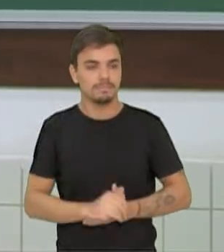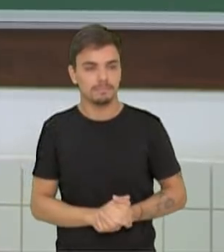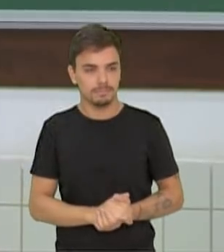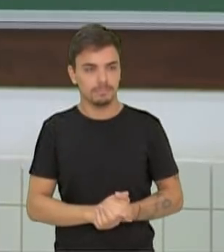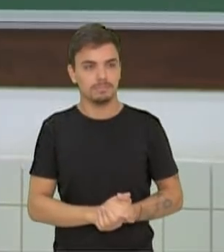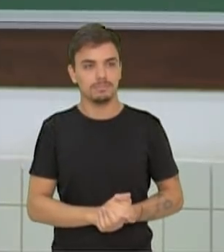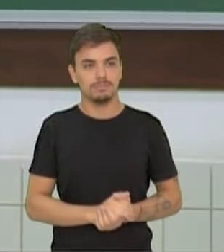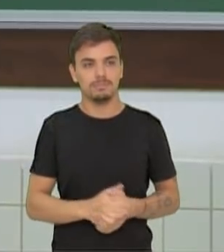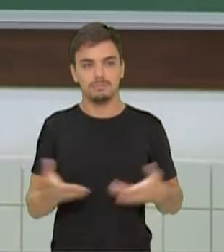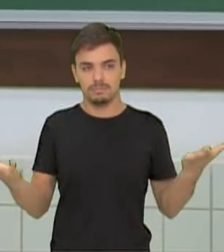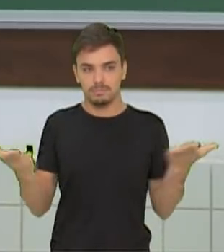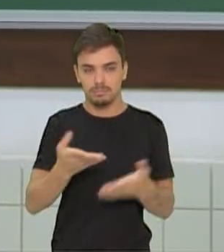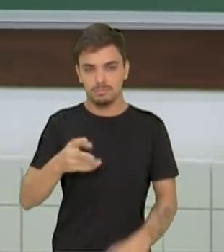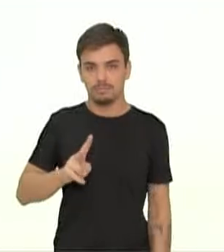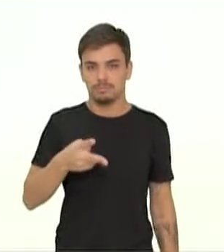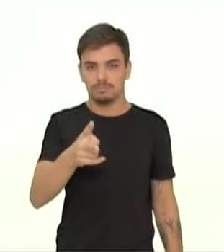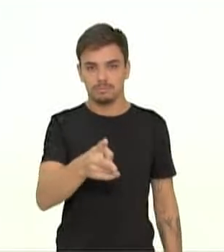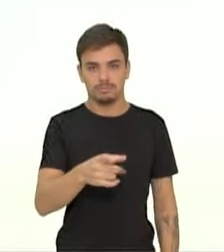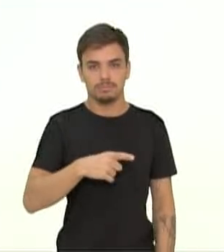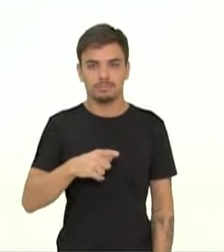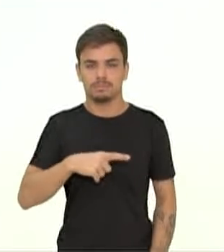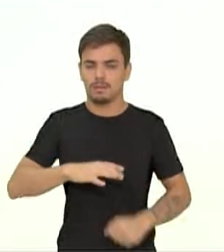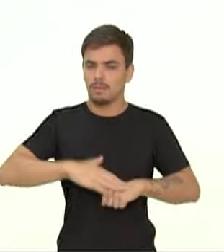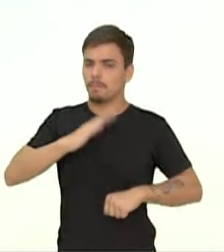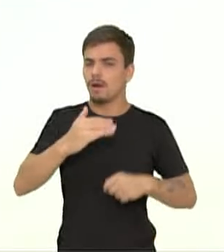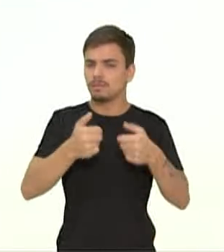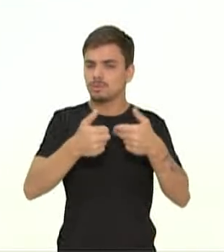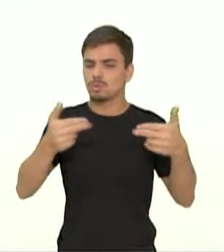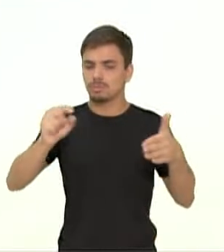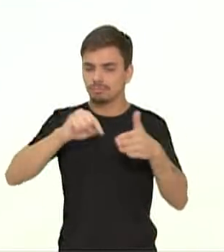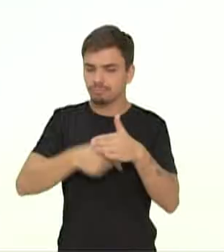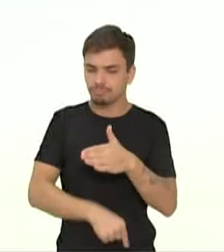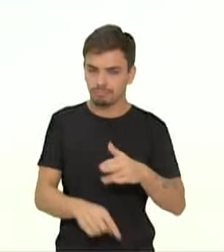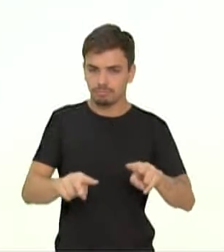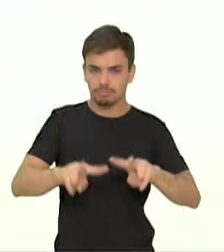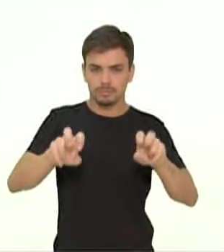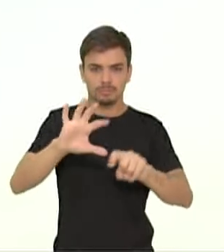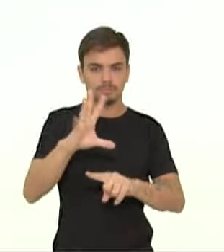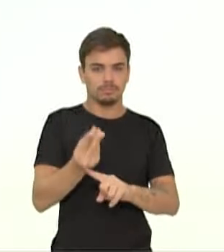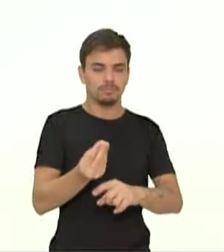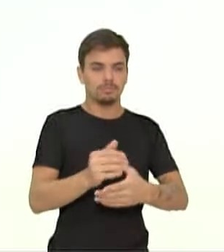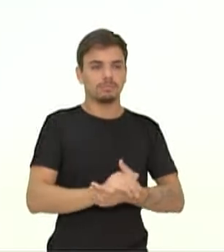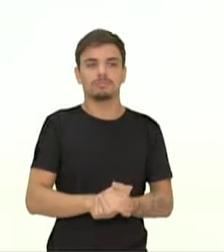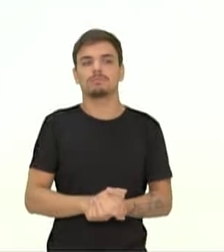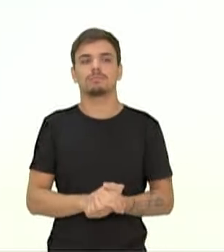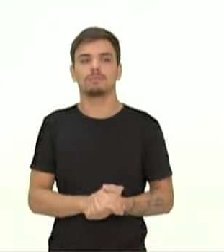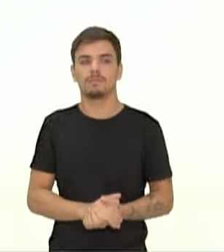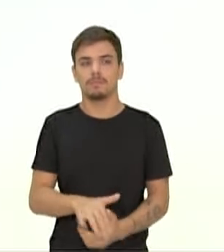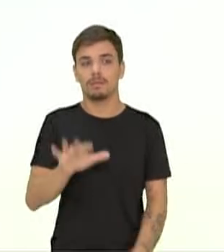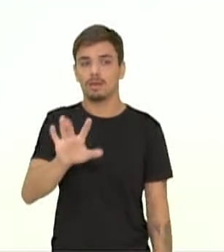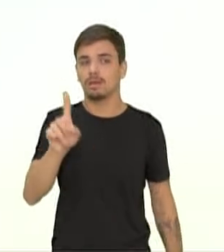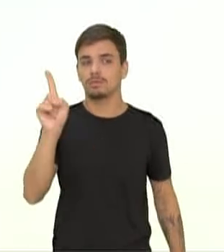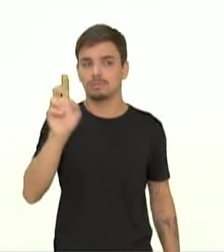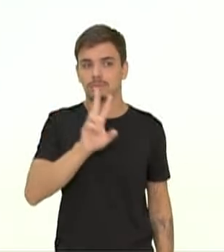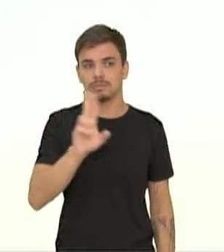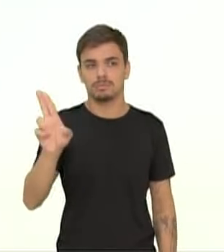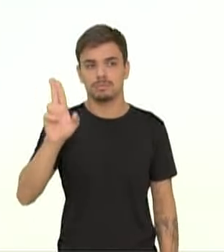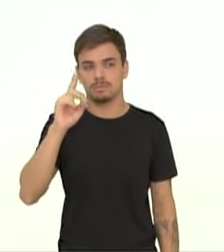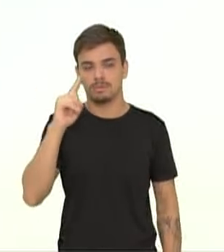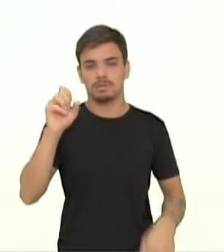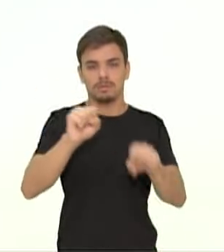lá, continuando. Tem mais coisa, ó, mais instalação artística. Essa daí se chama